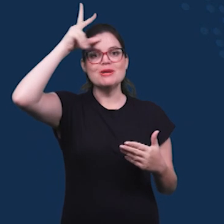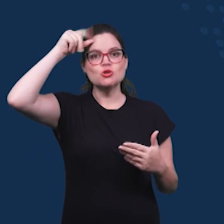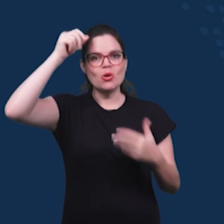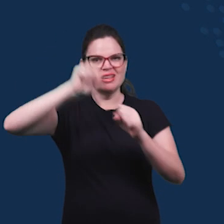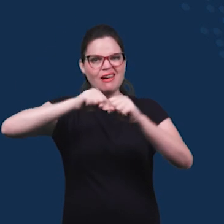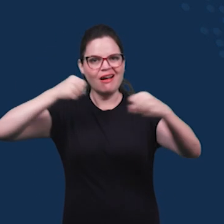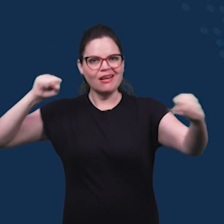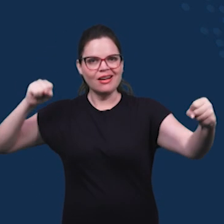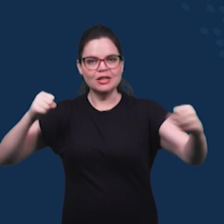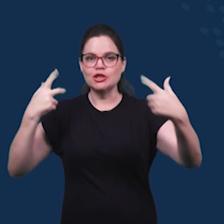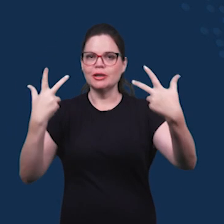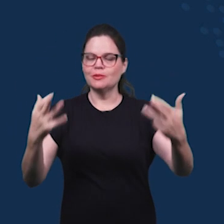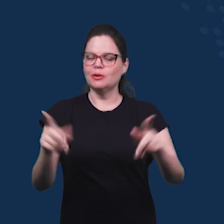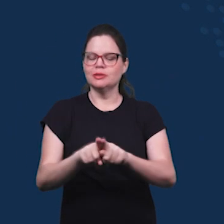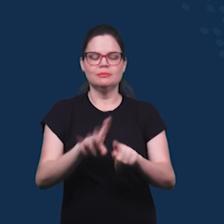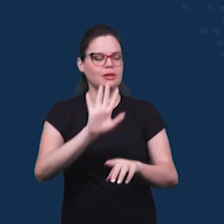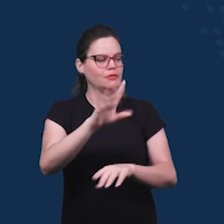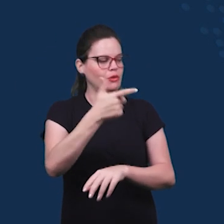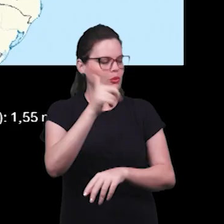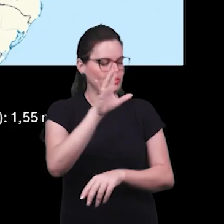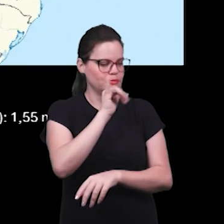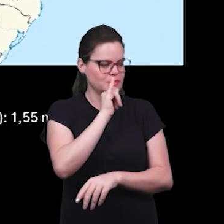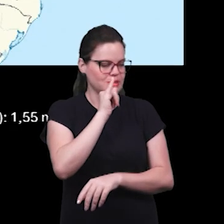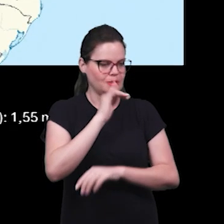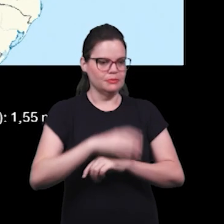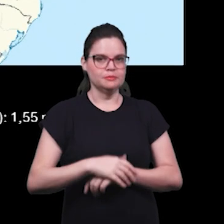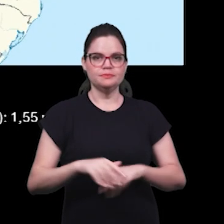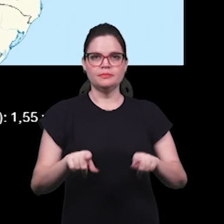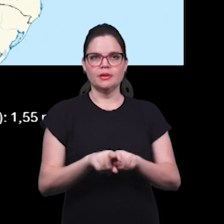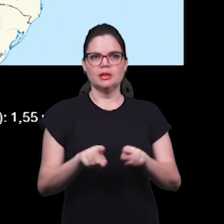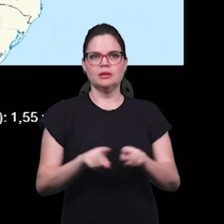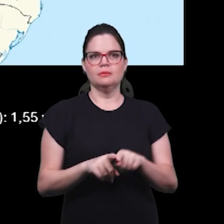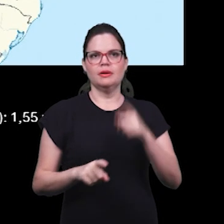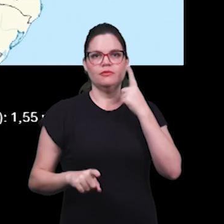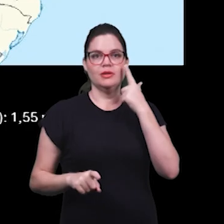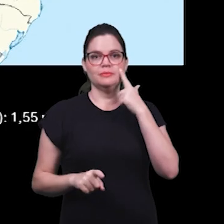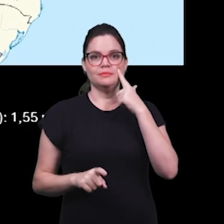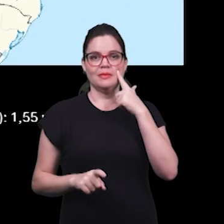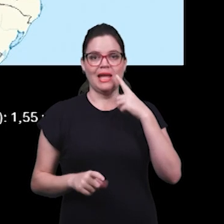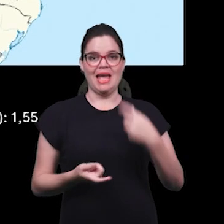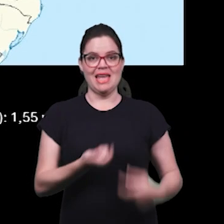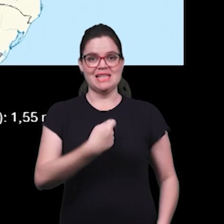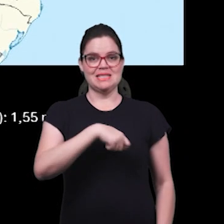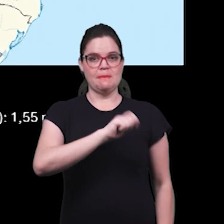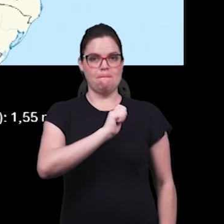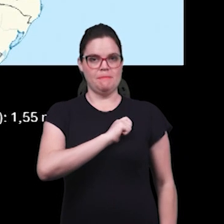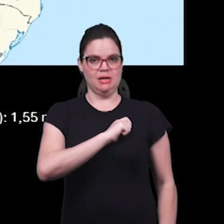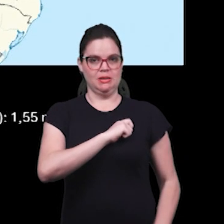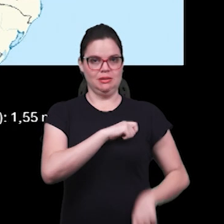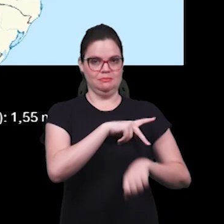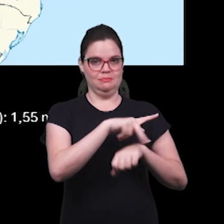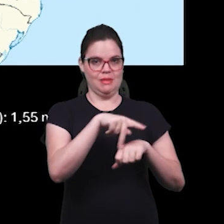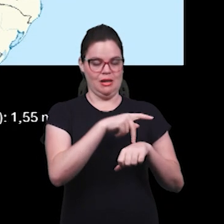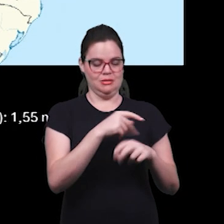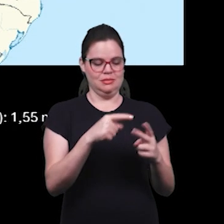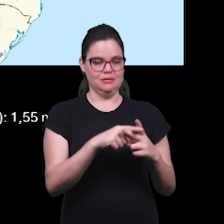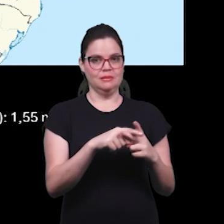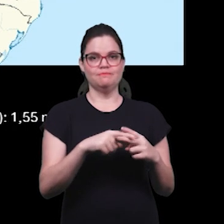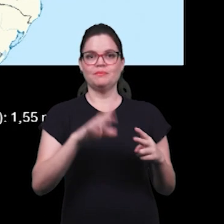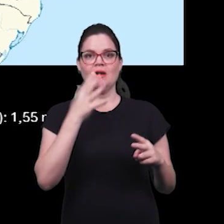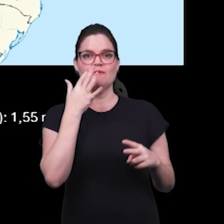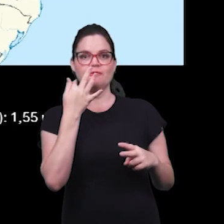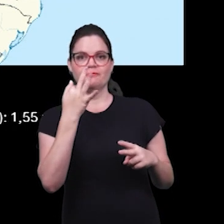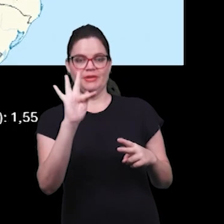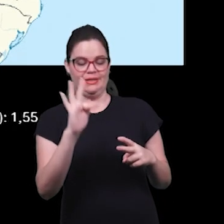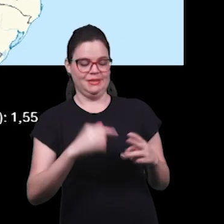é comparável ao território da Espanha, da França e da Alemanha juntos.